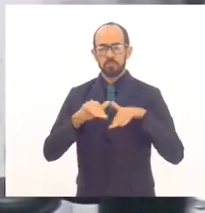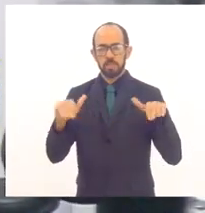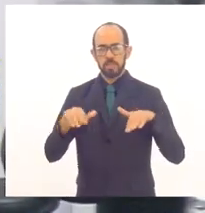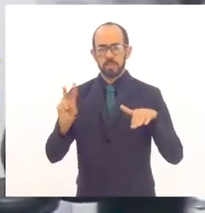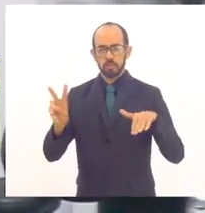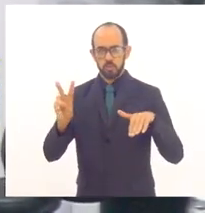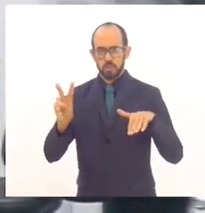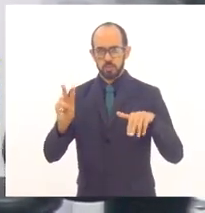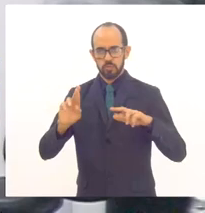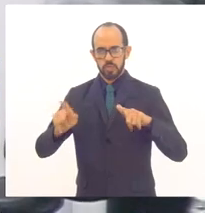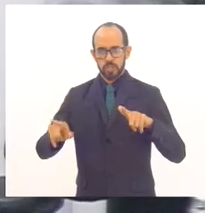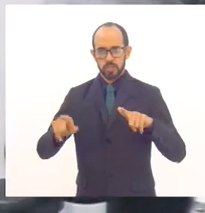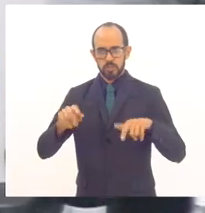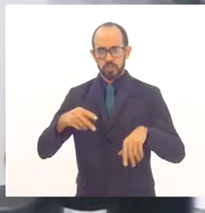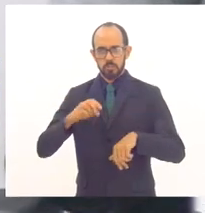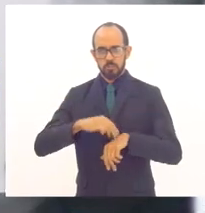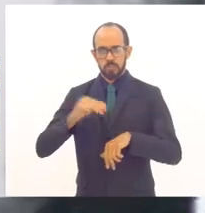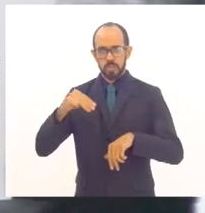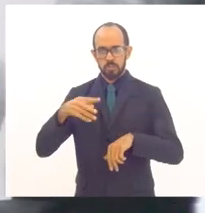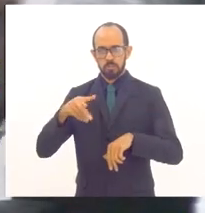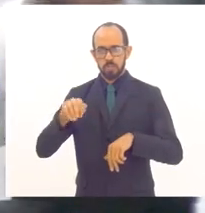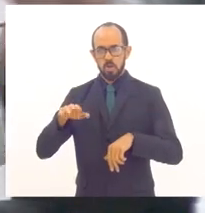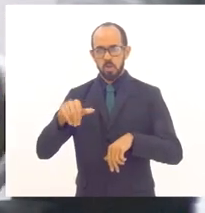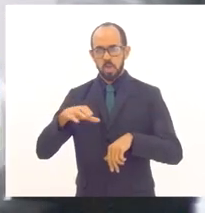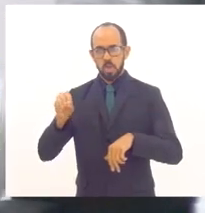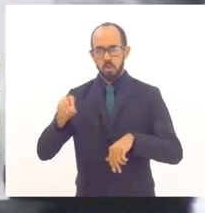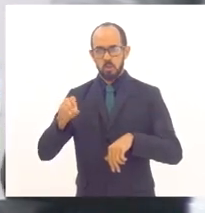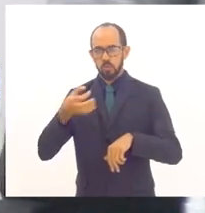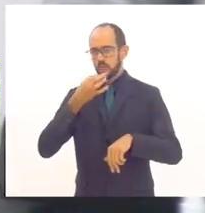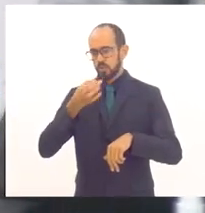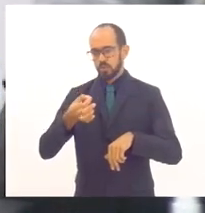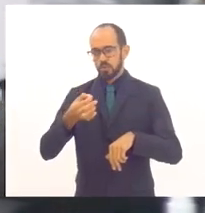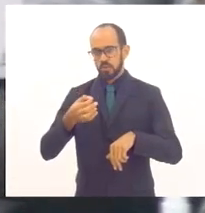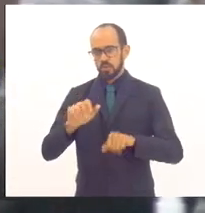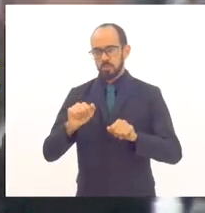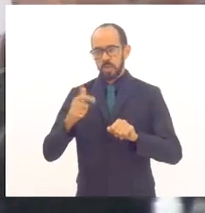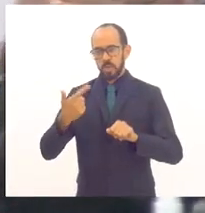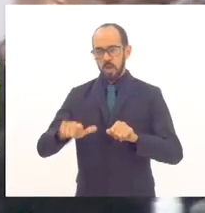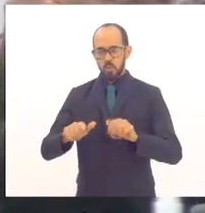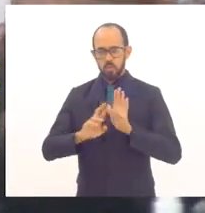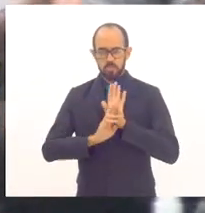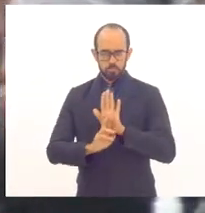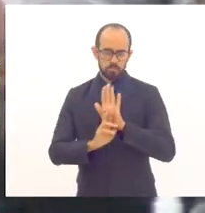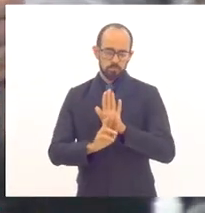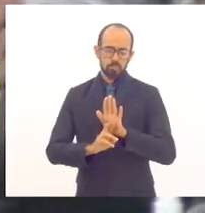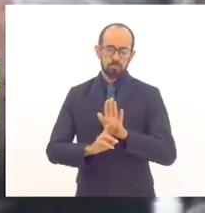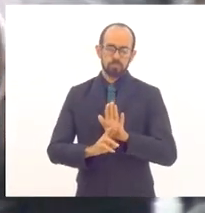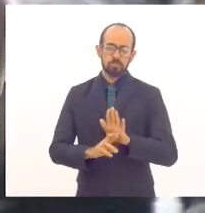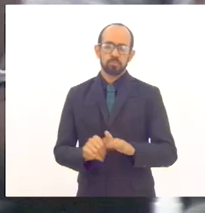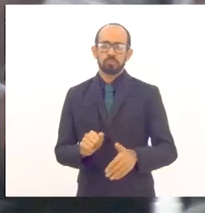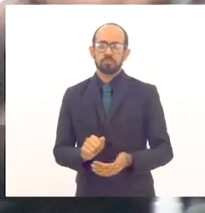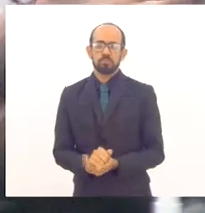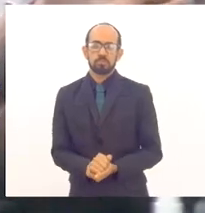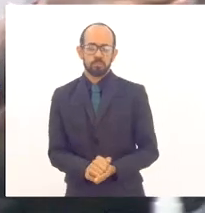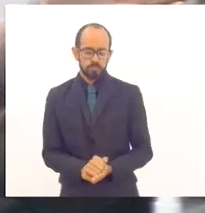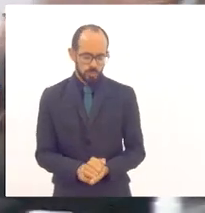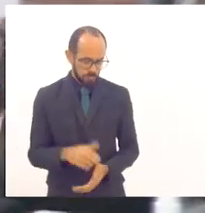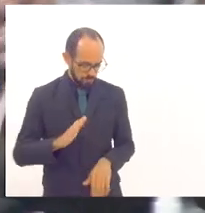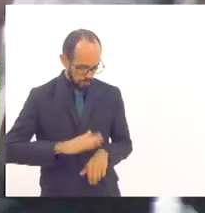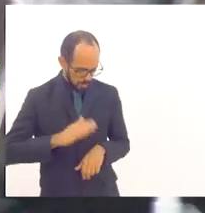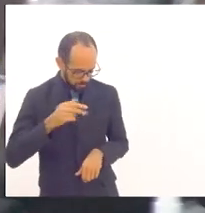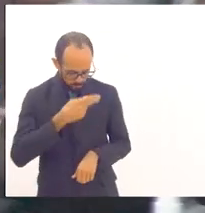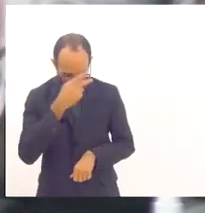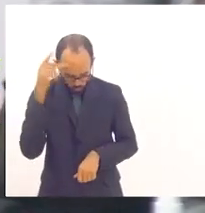diferentes. O mestre Paulão sugeriu até para dar mais representatividade e mais